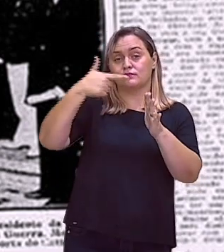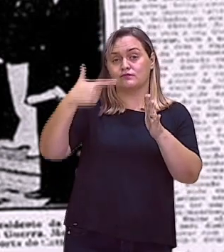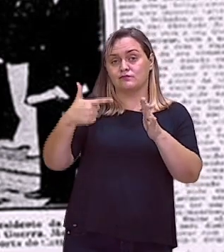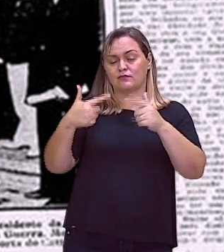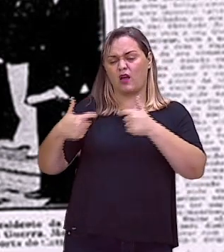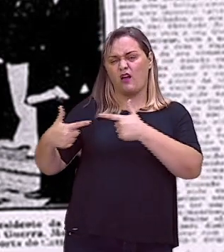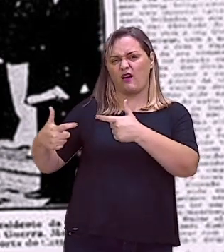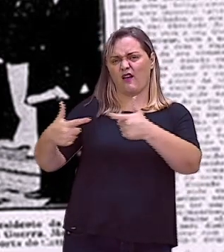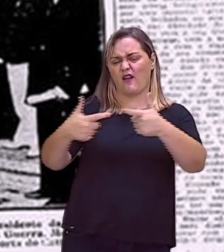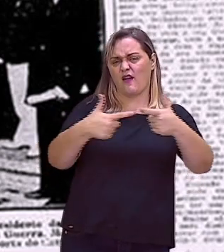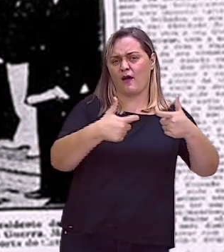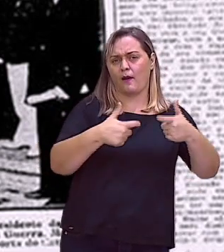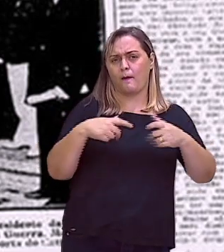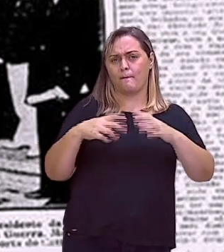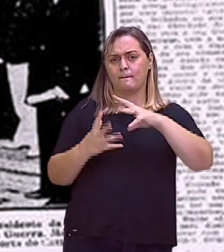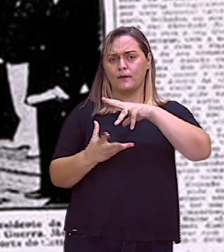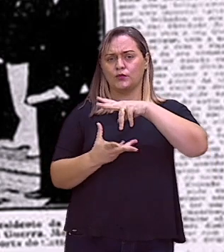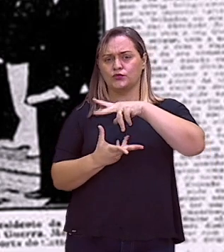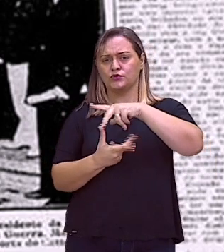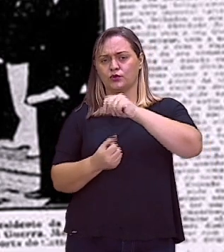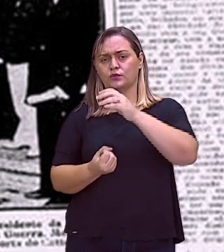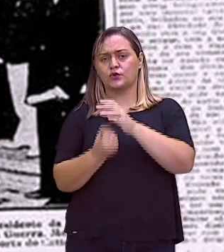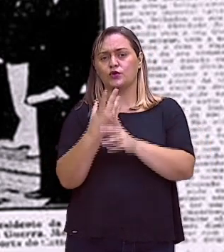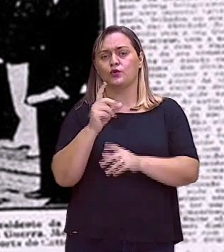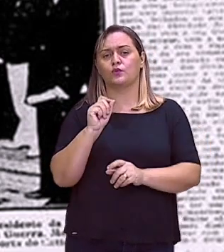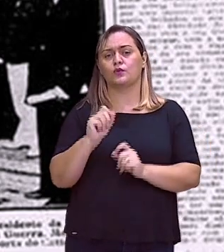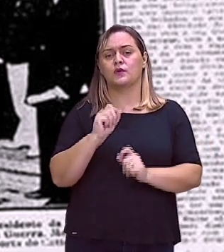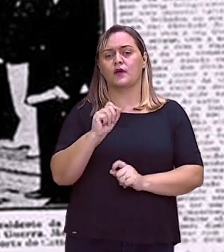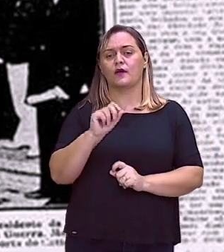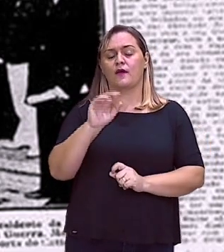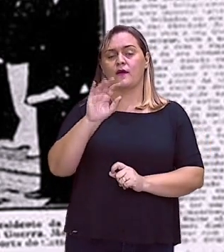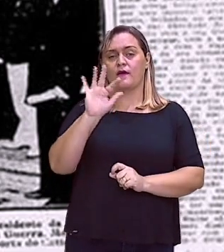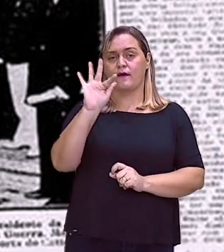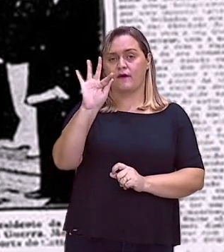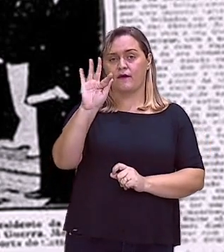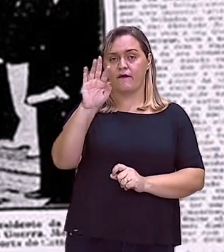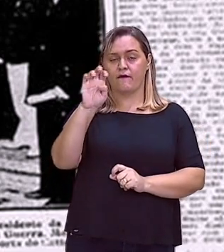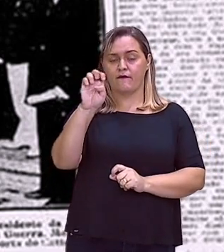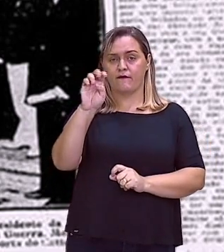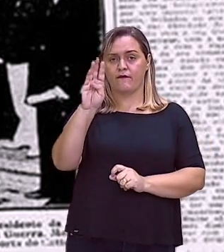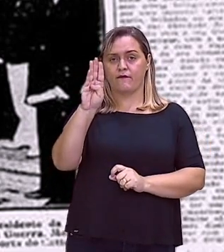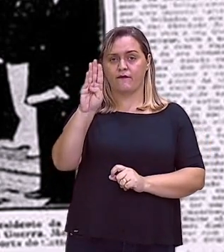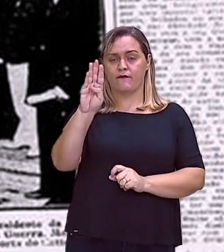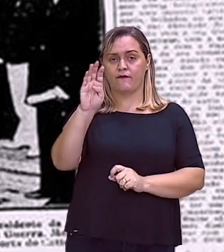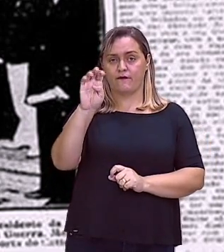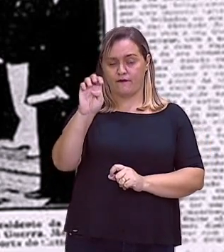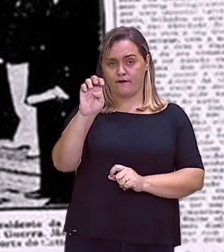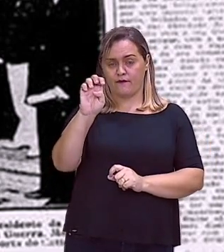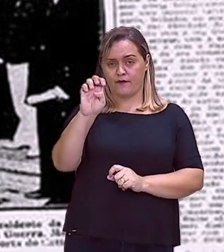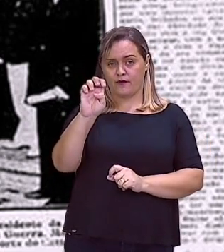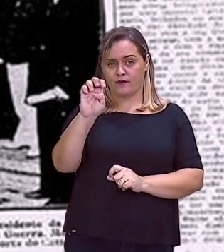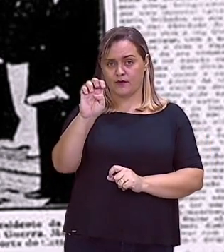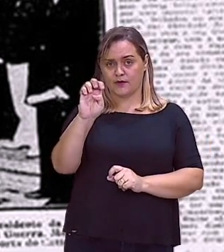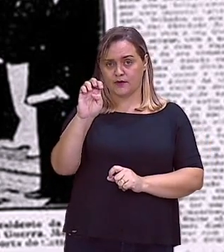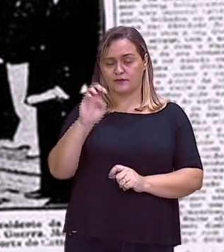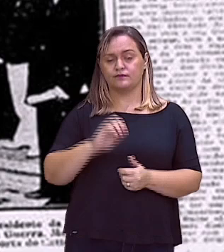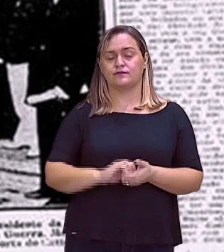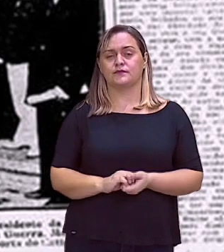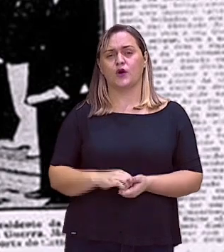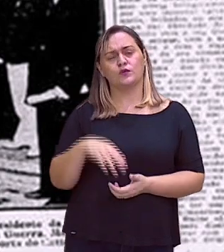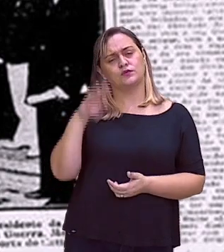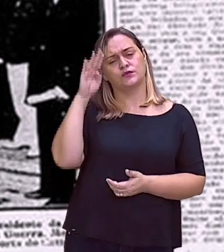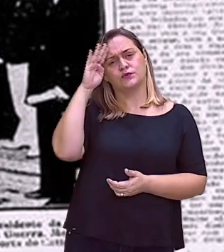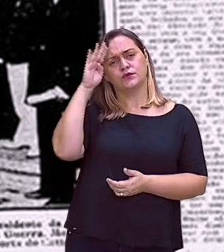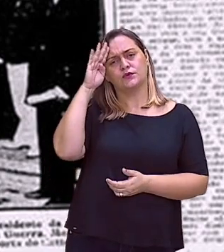criado a FEB O que são os chamados até hoje dos Pracinhas que foram para a Europa